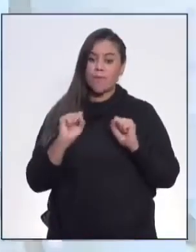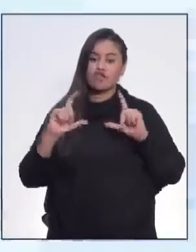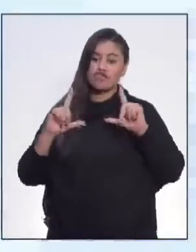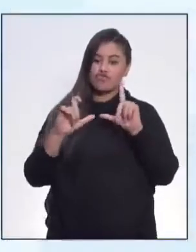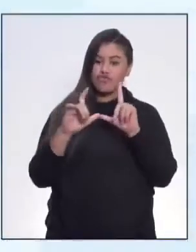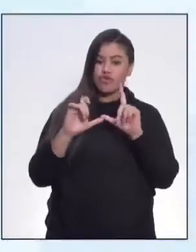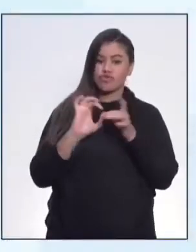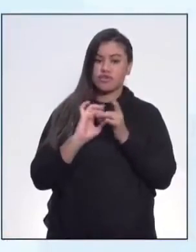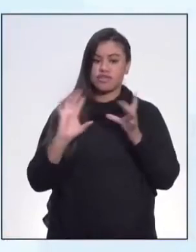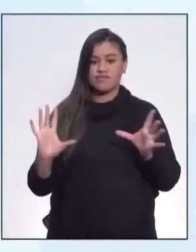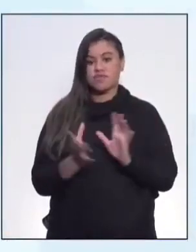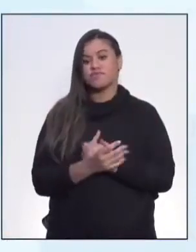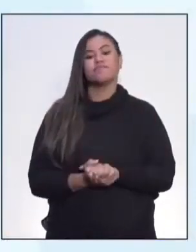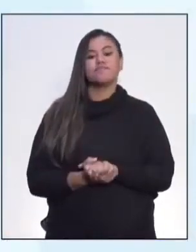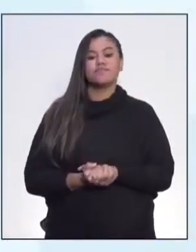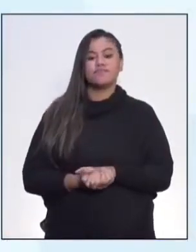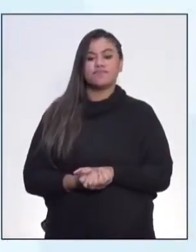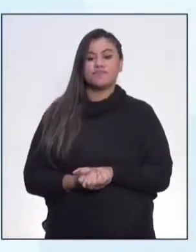na tela.